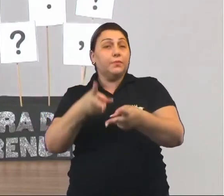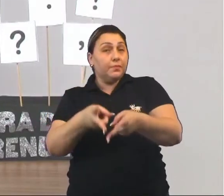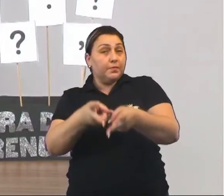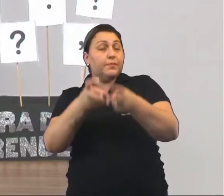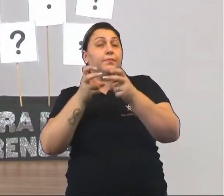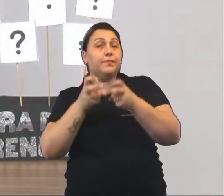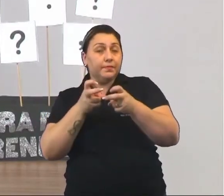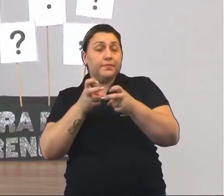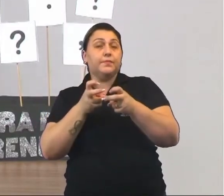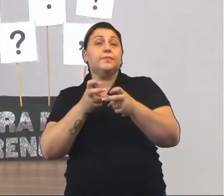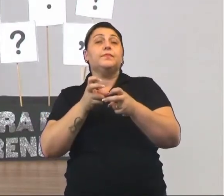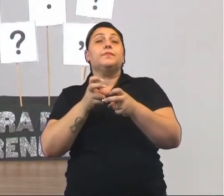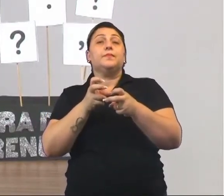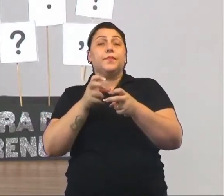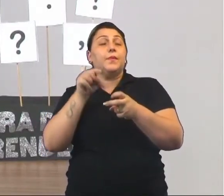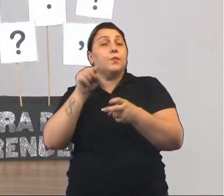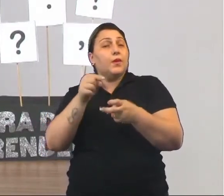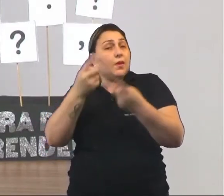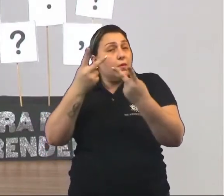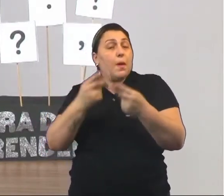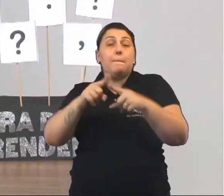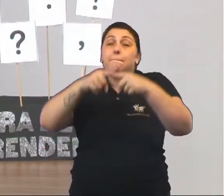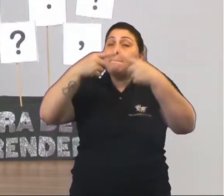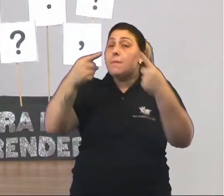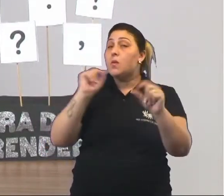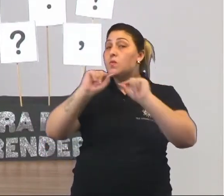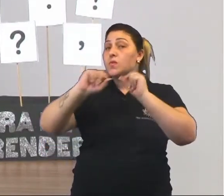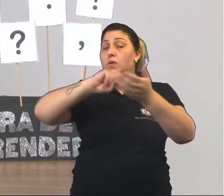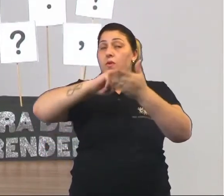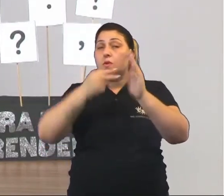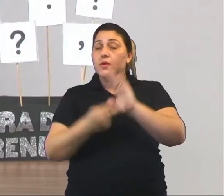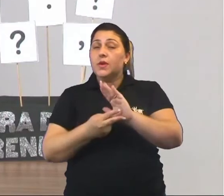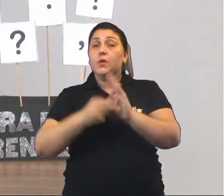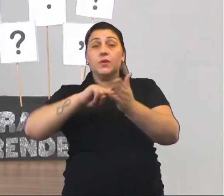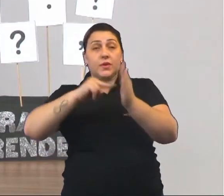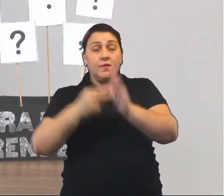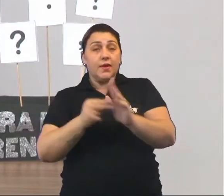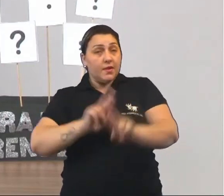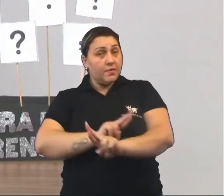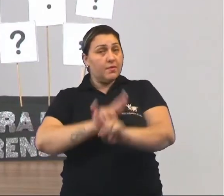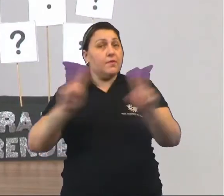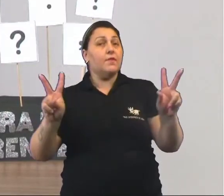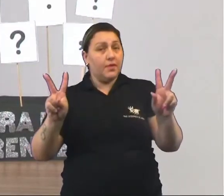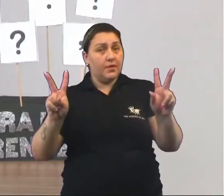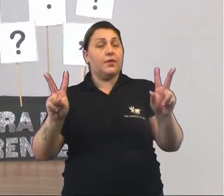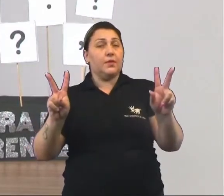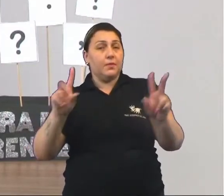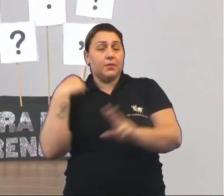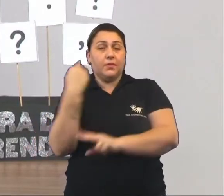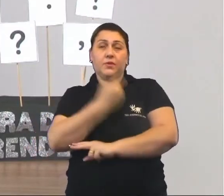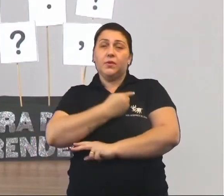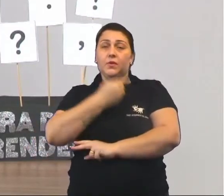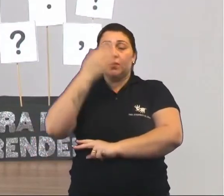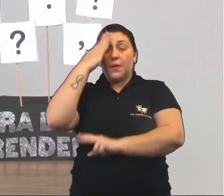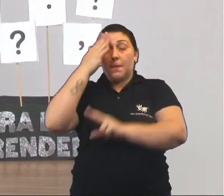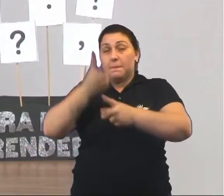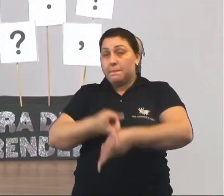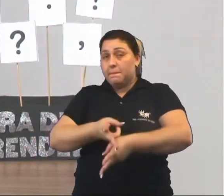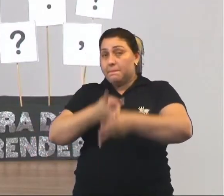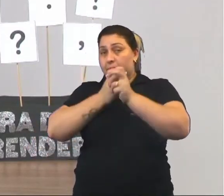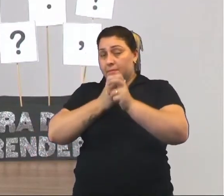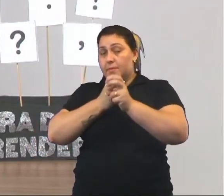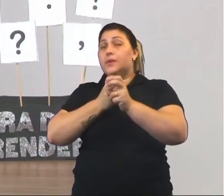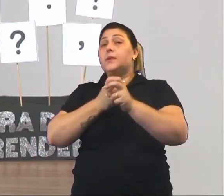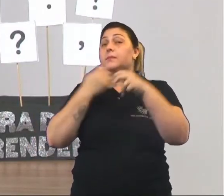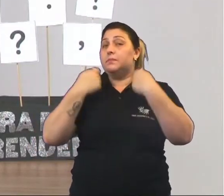perceber aqui que o ponto, ele é o mesmo, mas o que acontece? Os sentidos, eles são diferentes. E para que nós possamos perceber